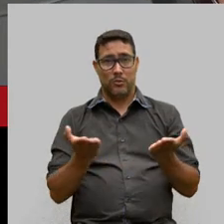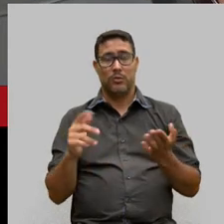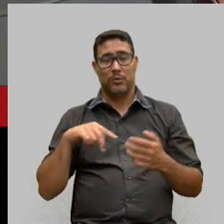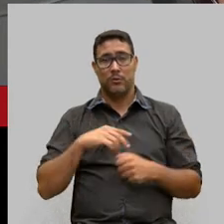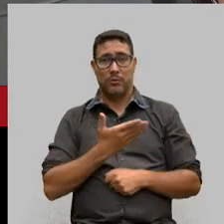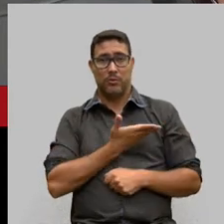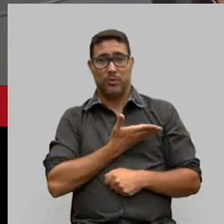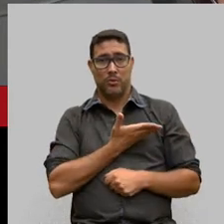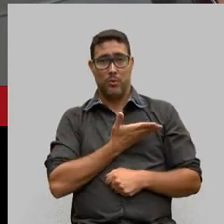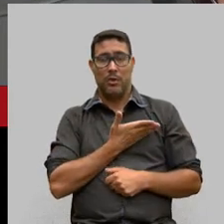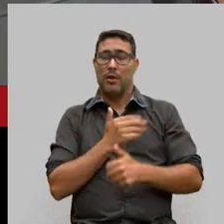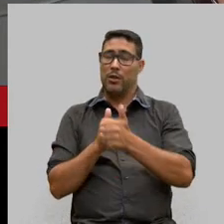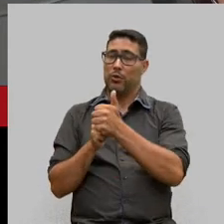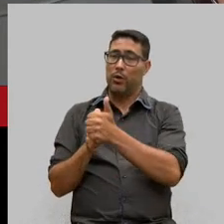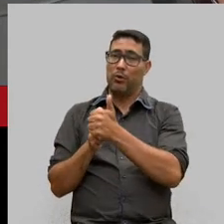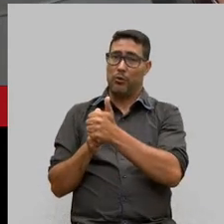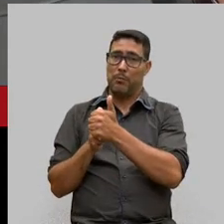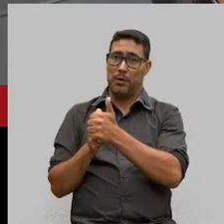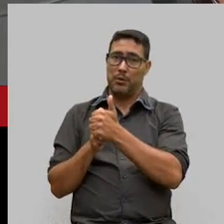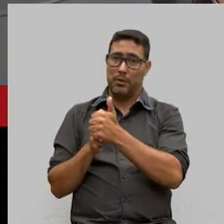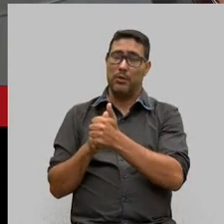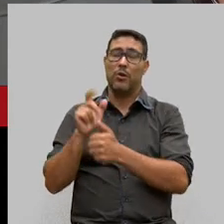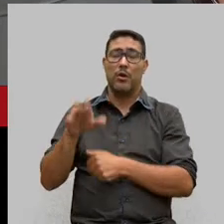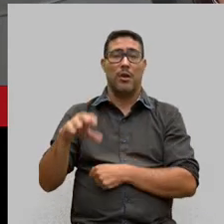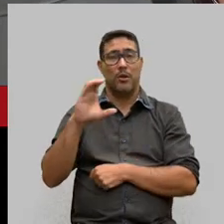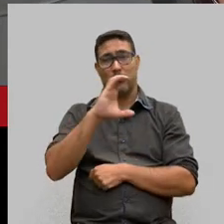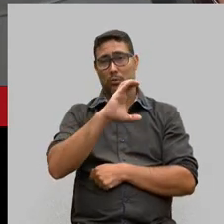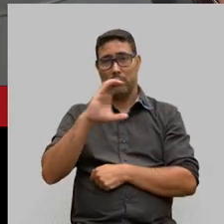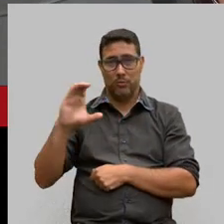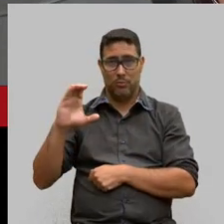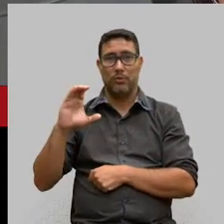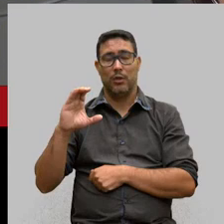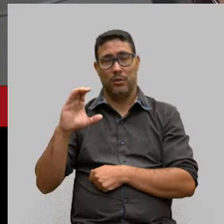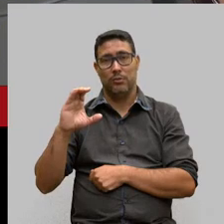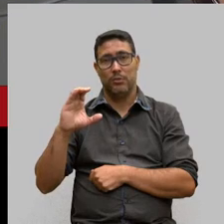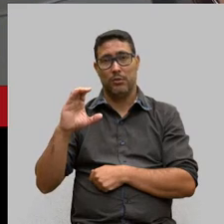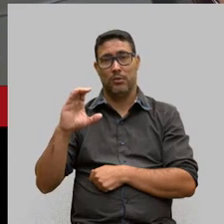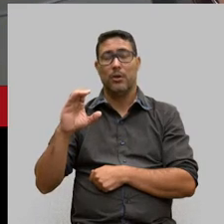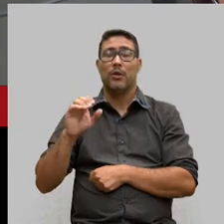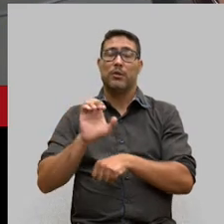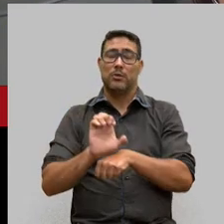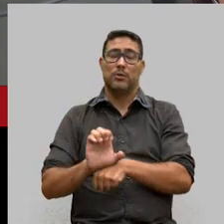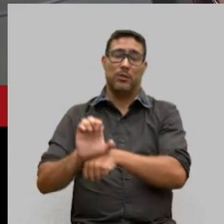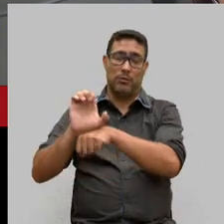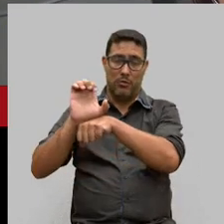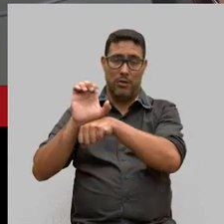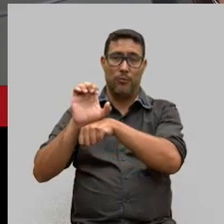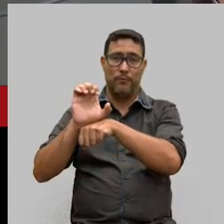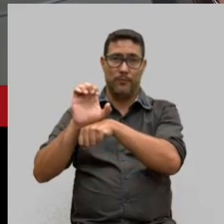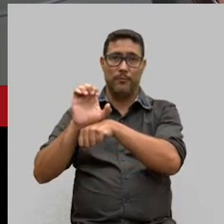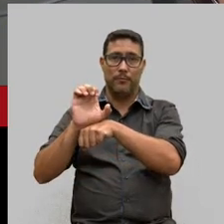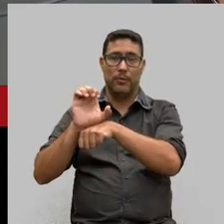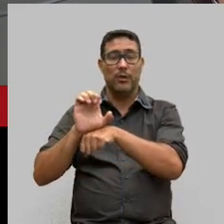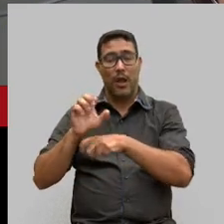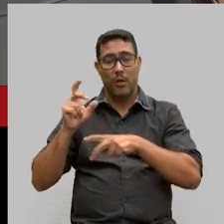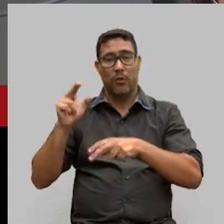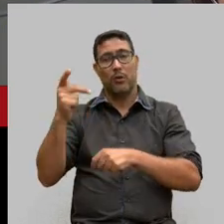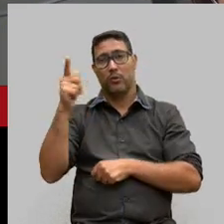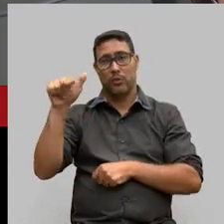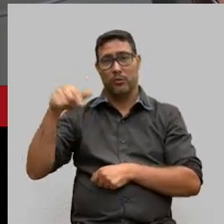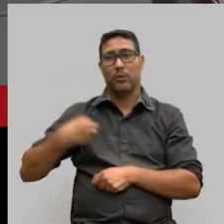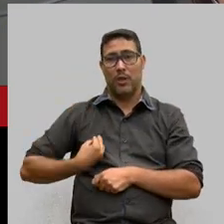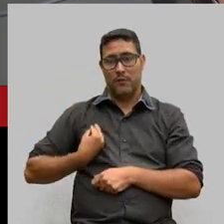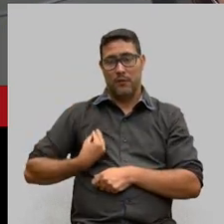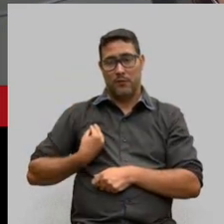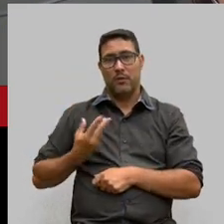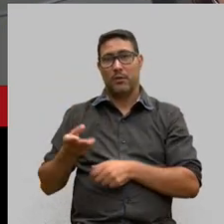que eu estou acompanhando ela é do Conselho Conselho Estadual né como as outras duas que passaram